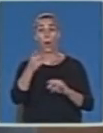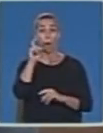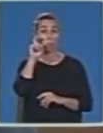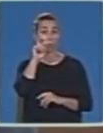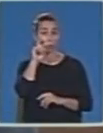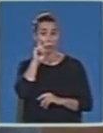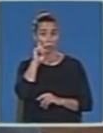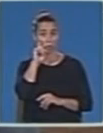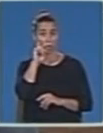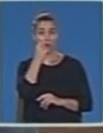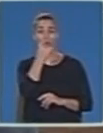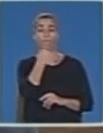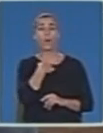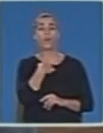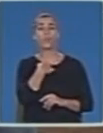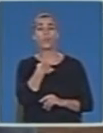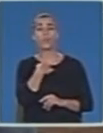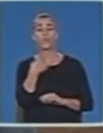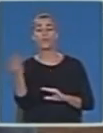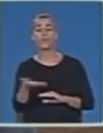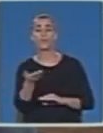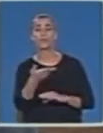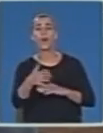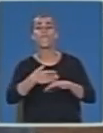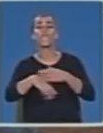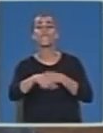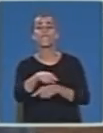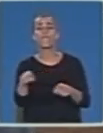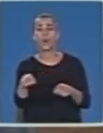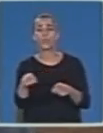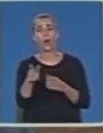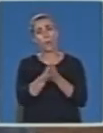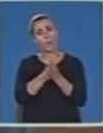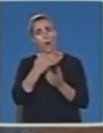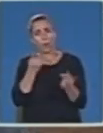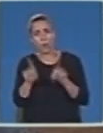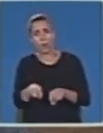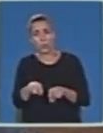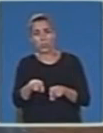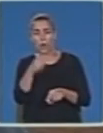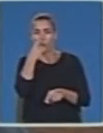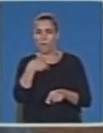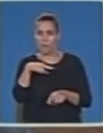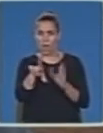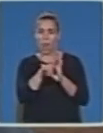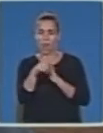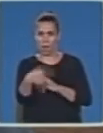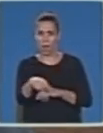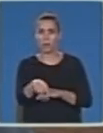houve a lacuna, o que fazer àquelas espécies que foram cortadas e por que não reaproveitar? Há aí uma lacuna legal